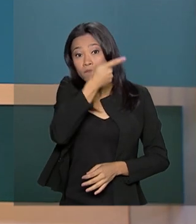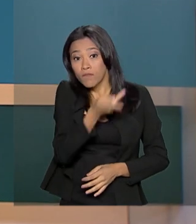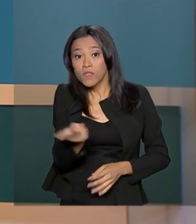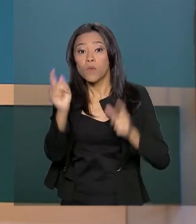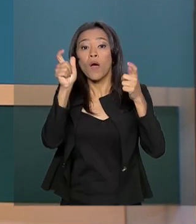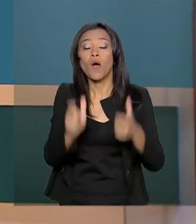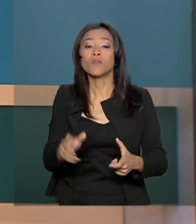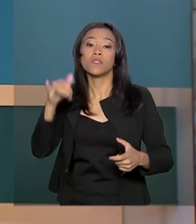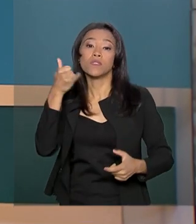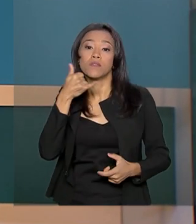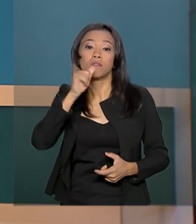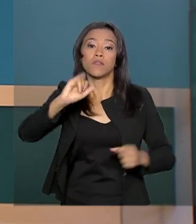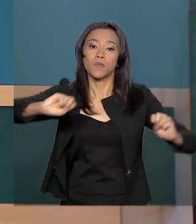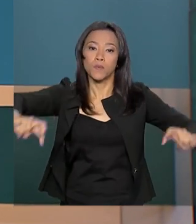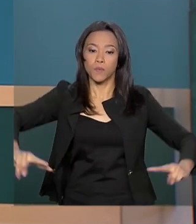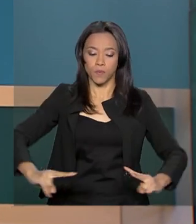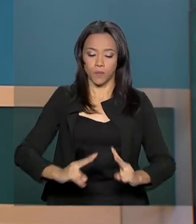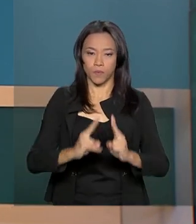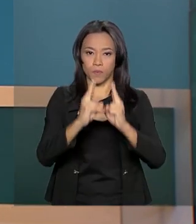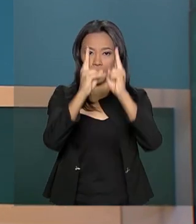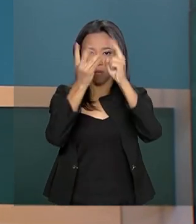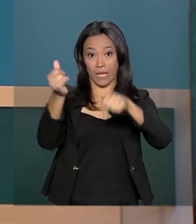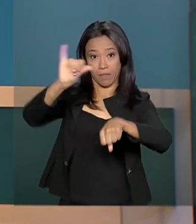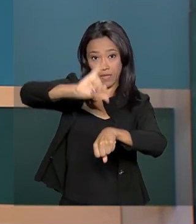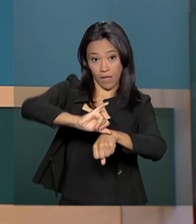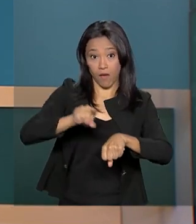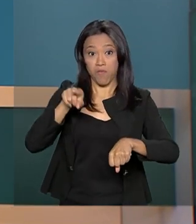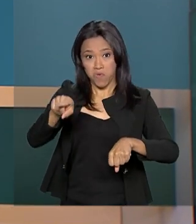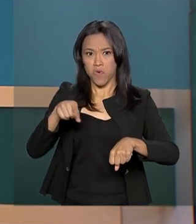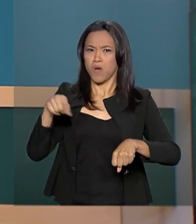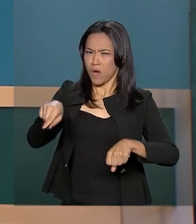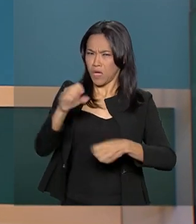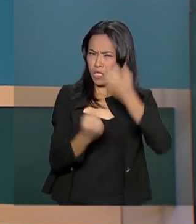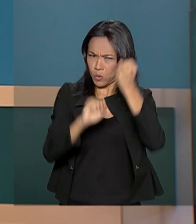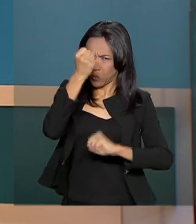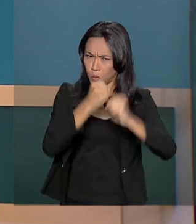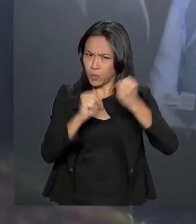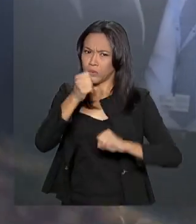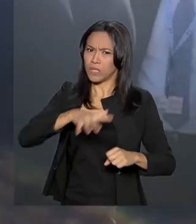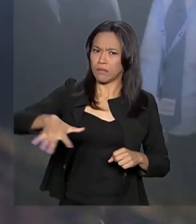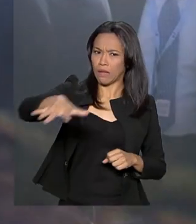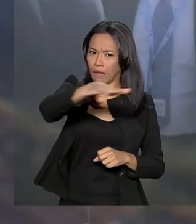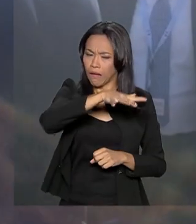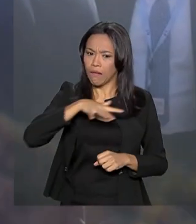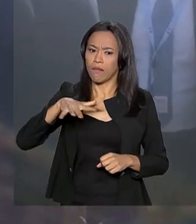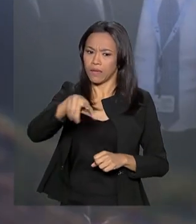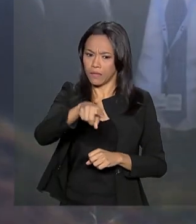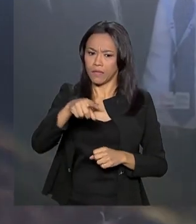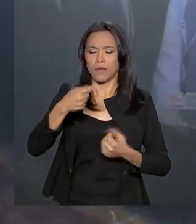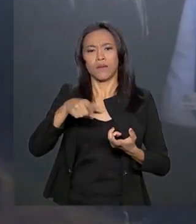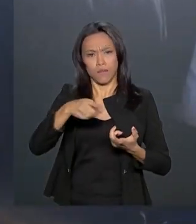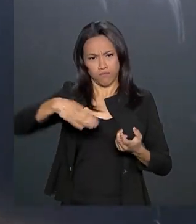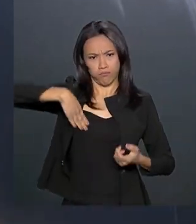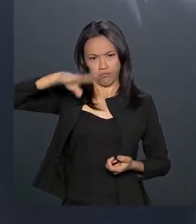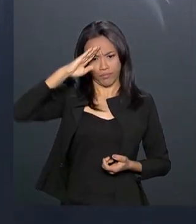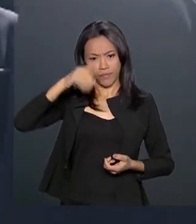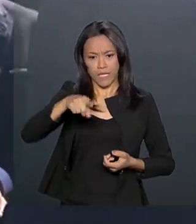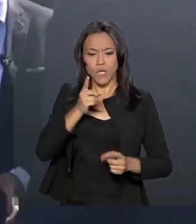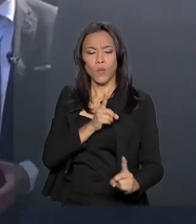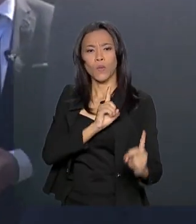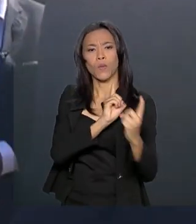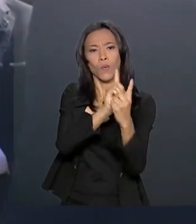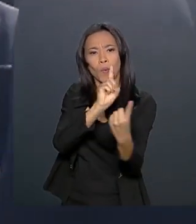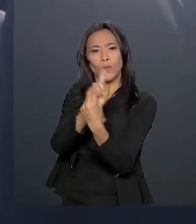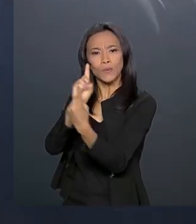internacional organizada por indústrias aeronáuticas e espaciais francesas. O ministro reencontrou outros astronautas e antigos